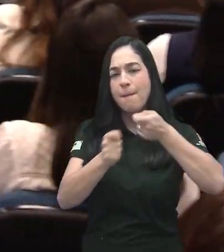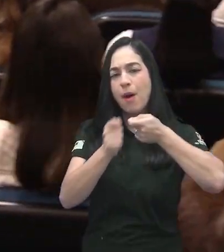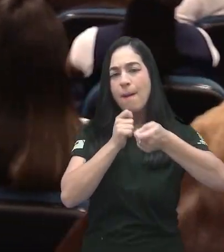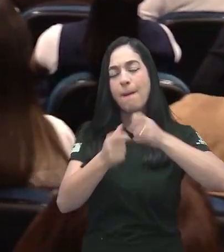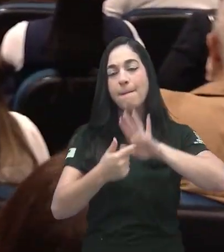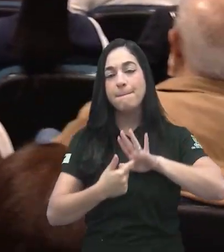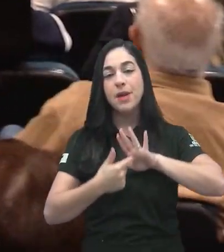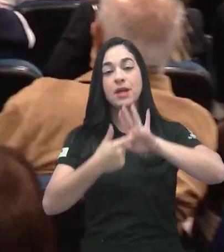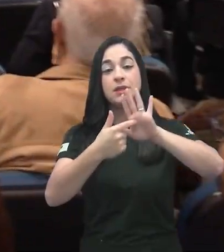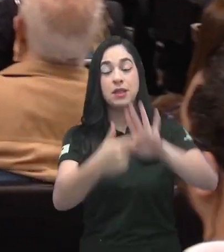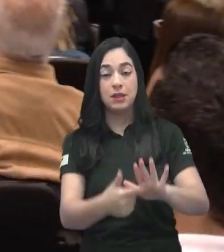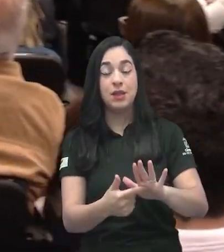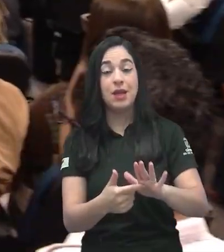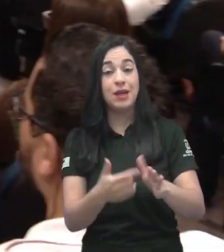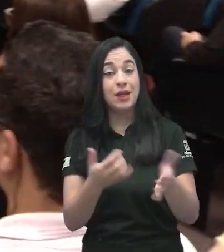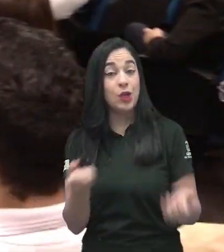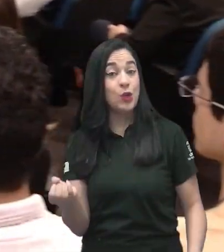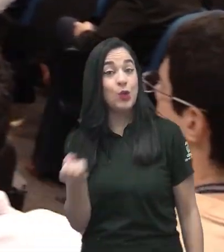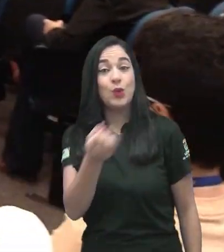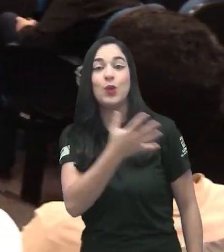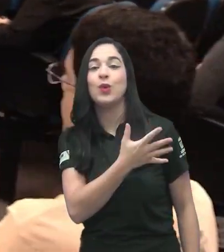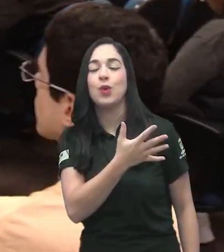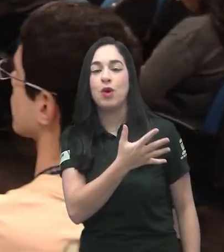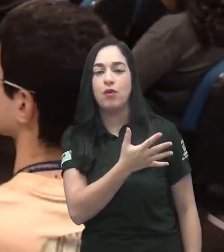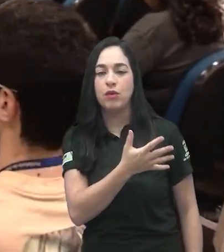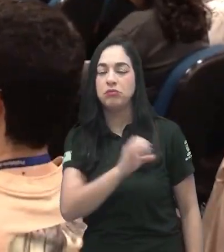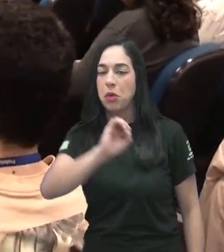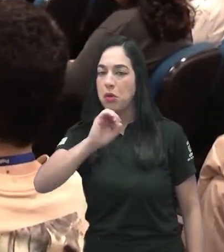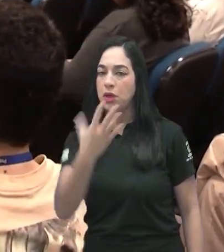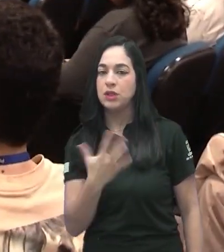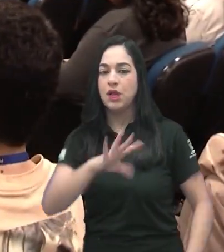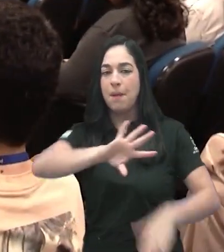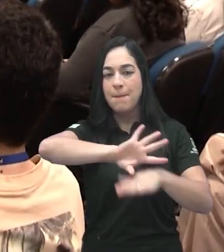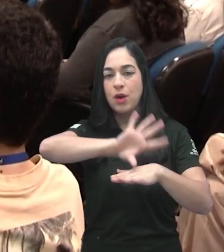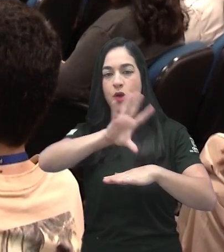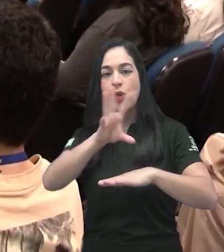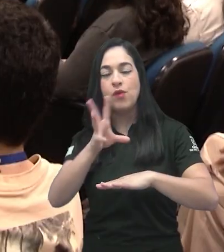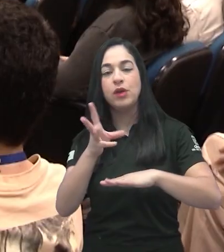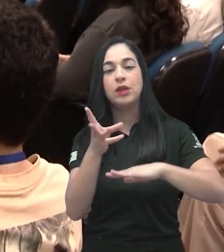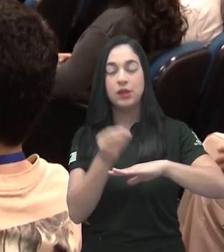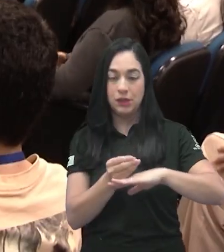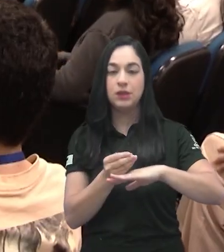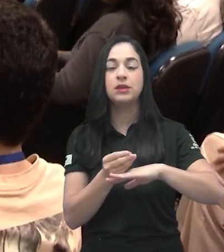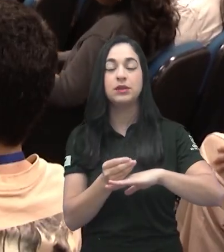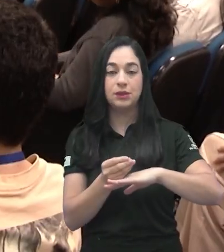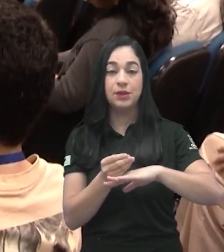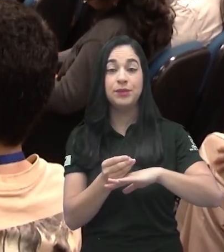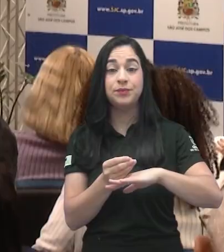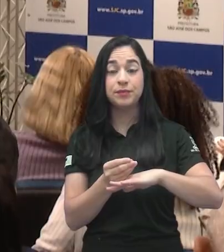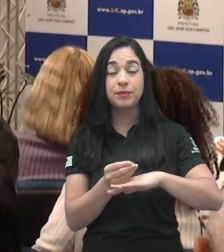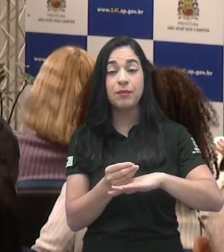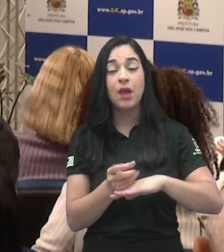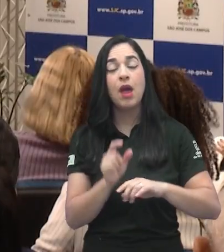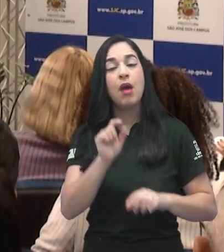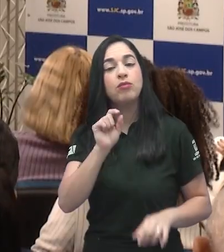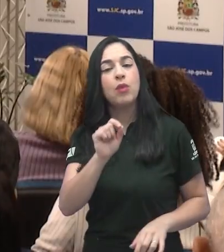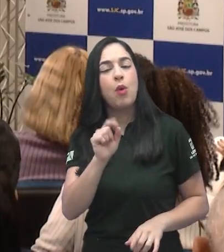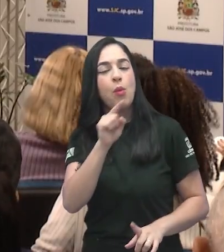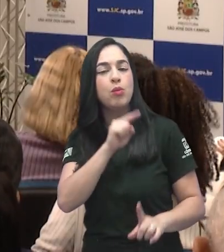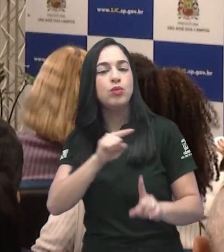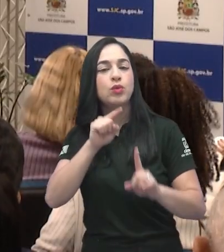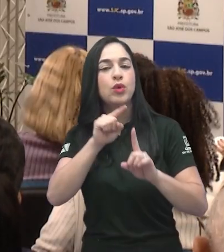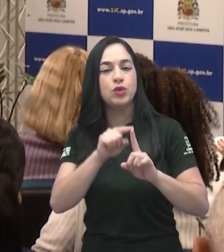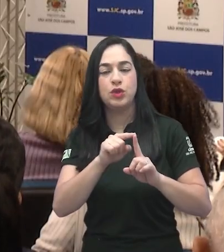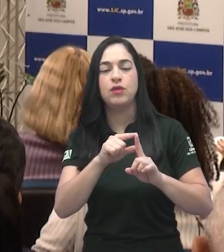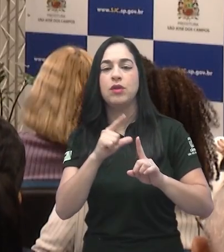de imprensa para apresentar as novidades foi realizada no Parque de Inovação Tecnológica. Uma das